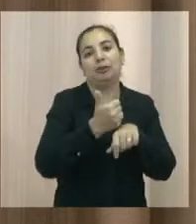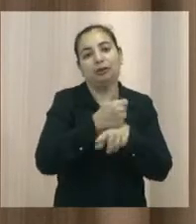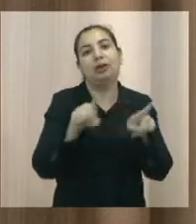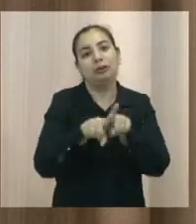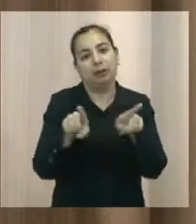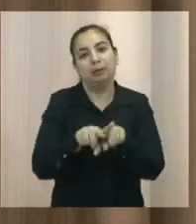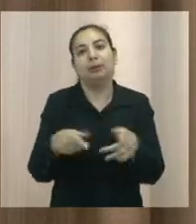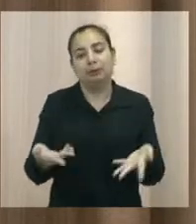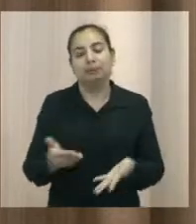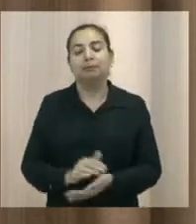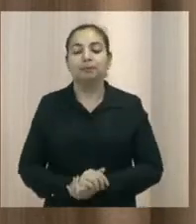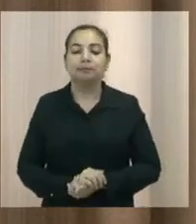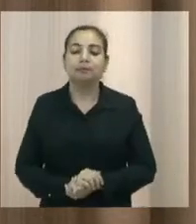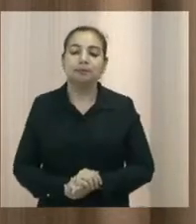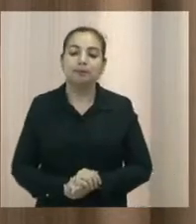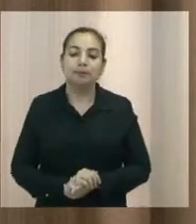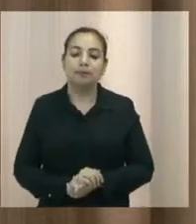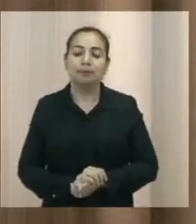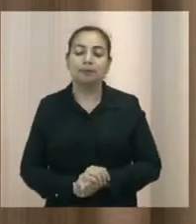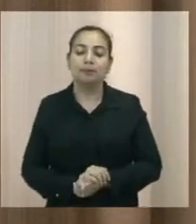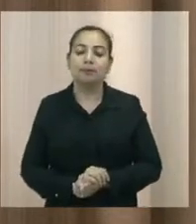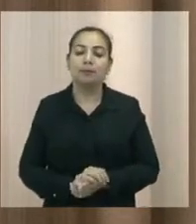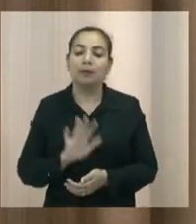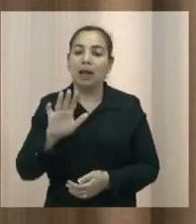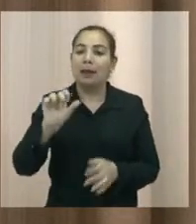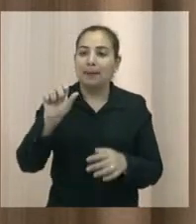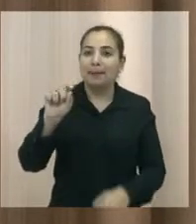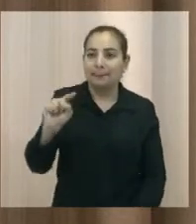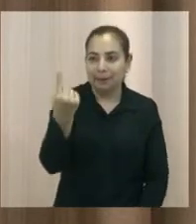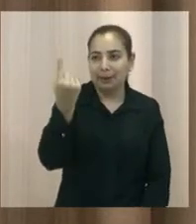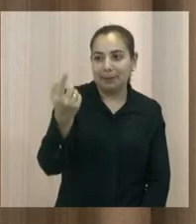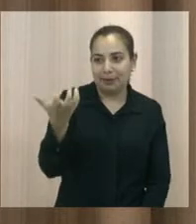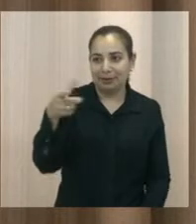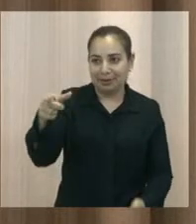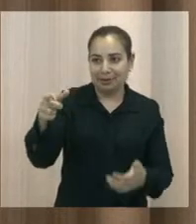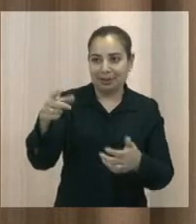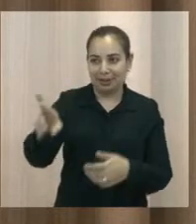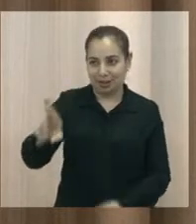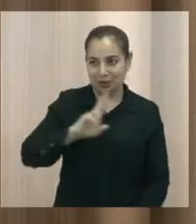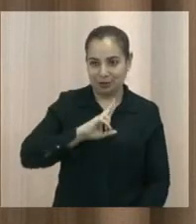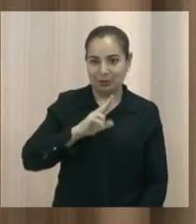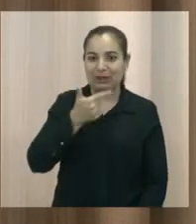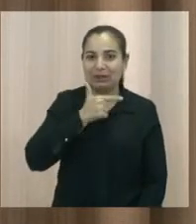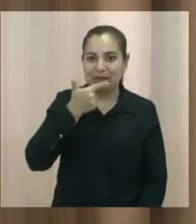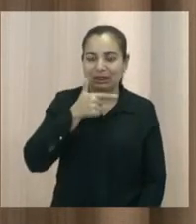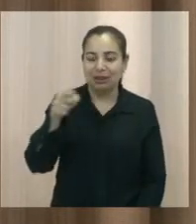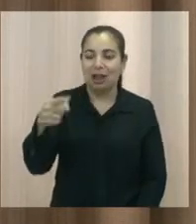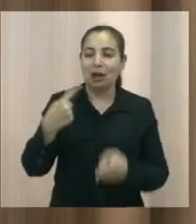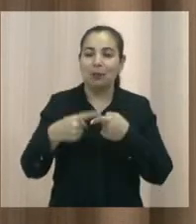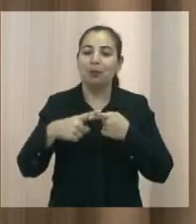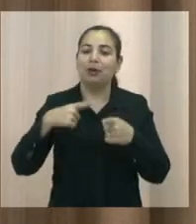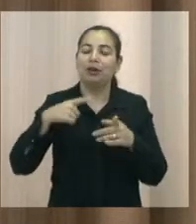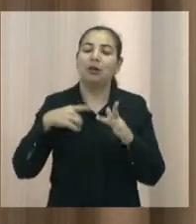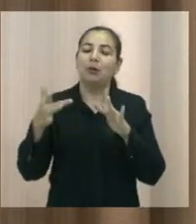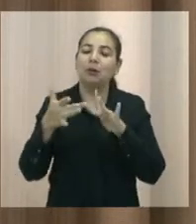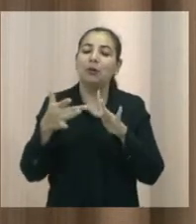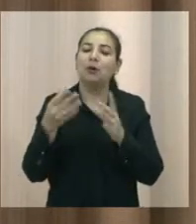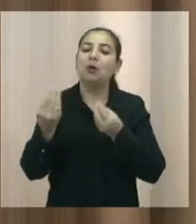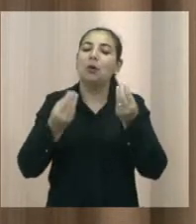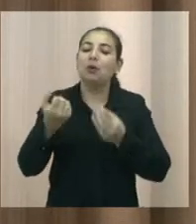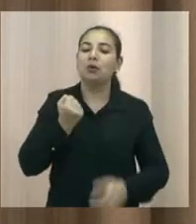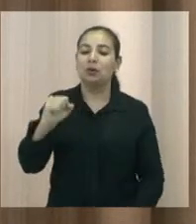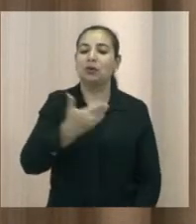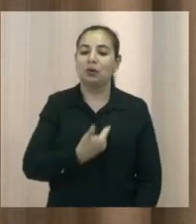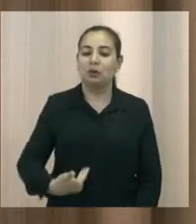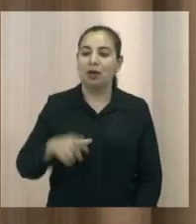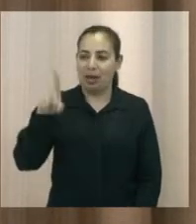uma pergunta que eu vou fazer, mas primeiramente eu gostaria que a vereadora Larissa Gaspar respondesse pelo contato e a proximidade. Defensor